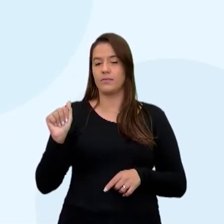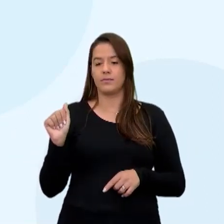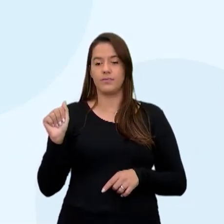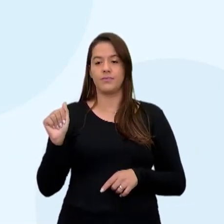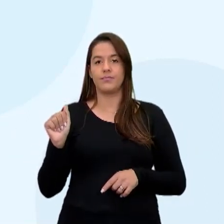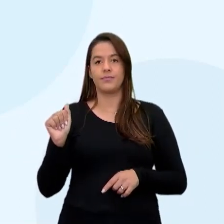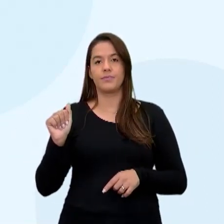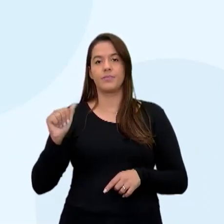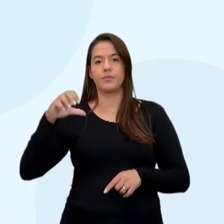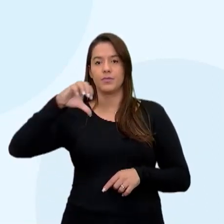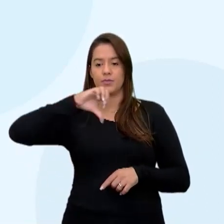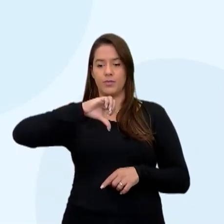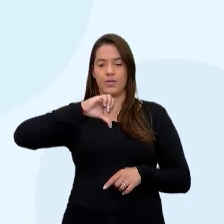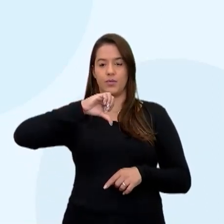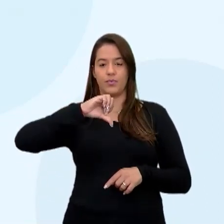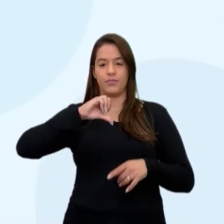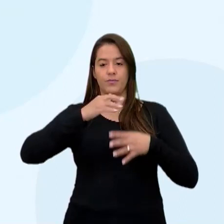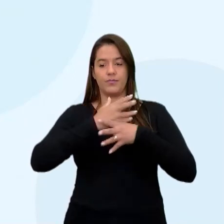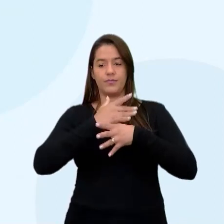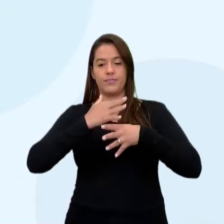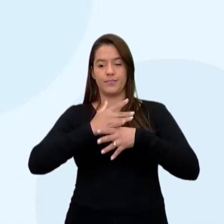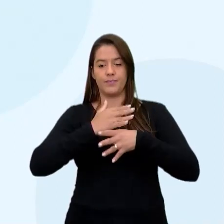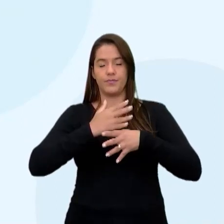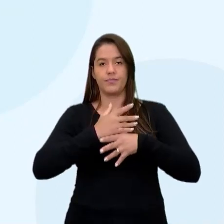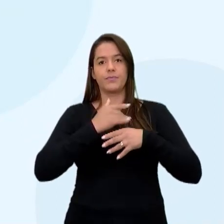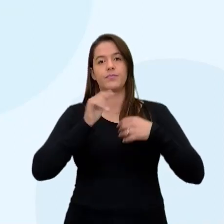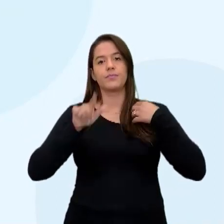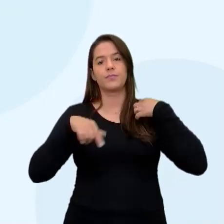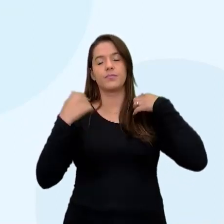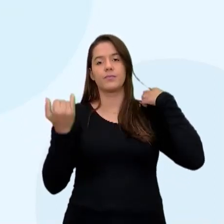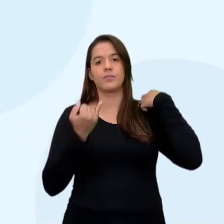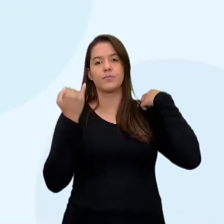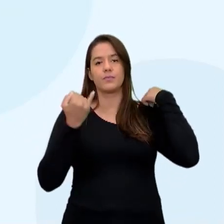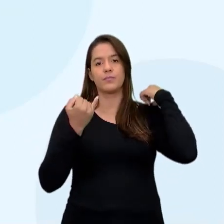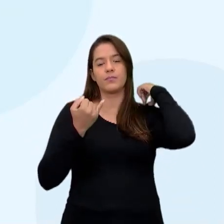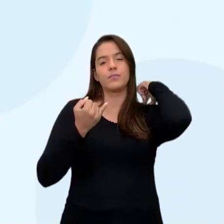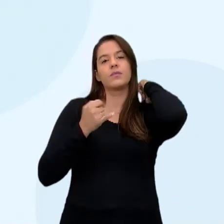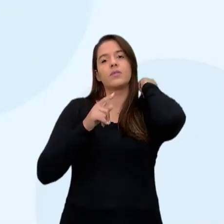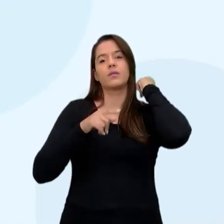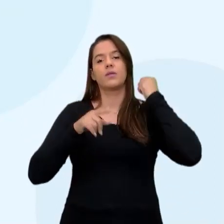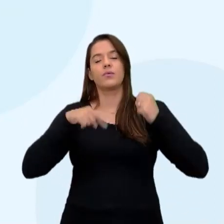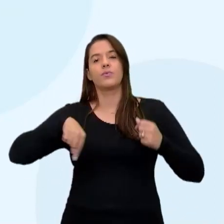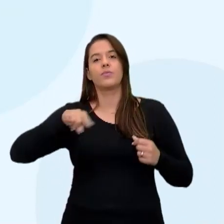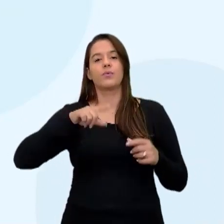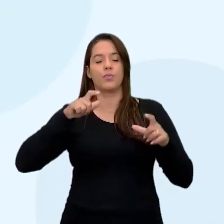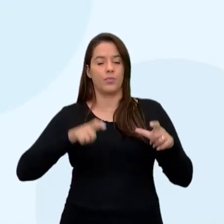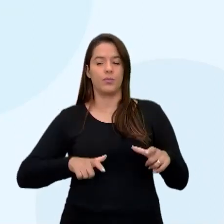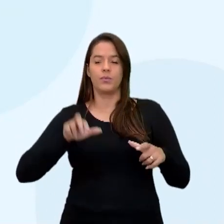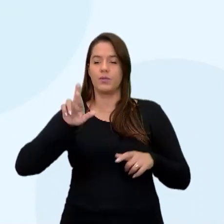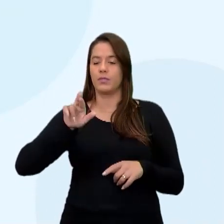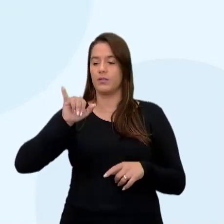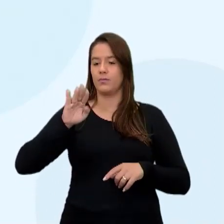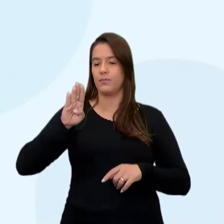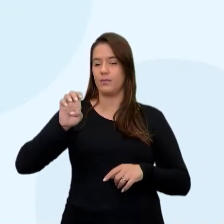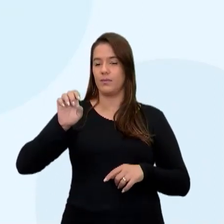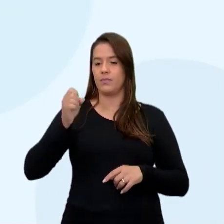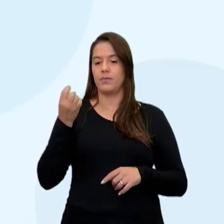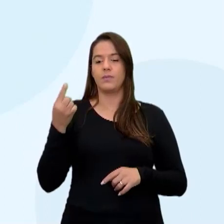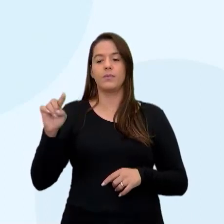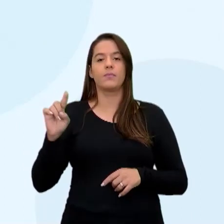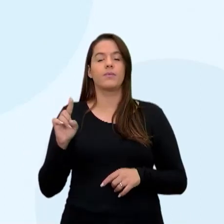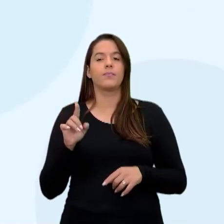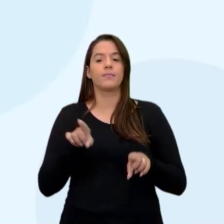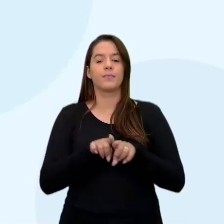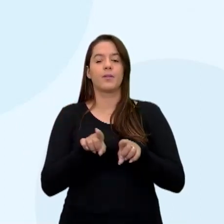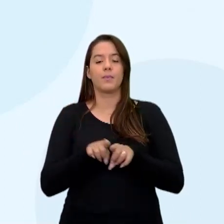por 9 cidades. Interessante colocar aí que nós temos aí Ribeirão Preto, por exemplo, né? E nós temos lá na capital